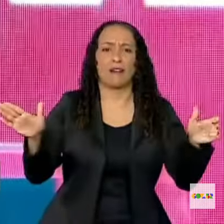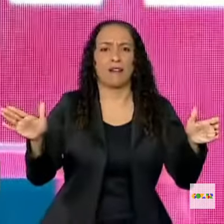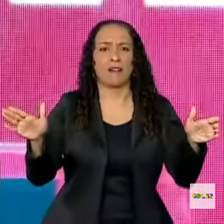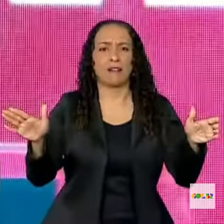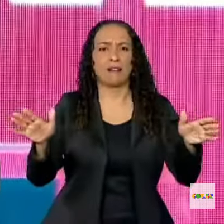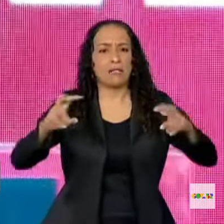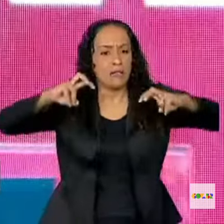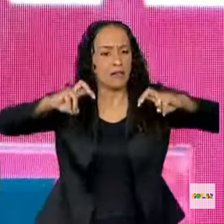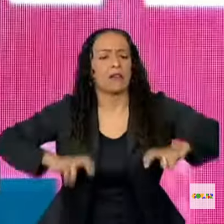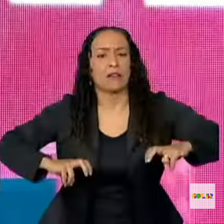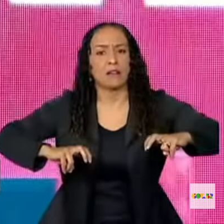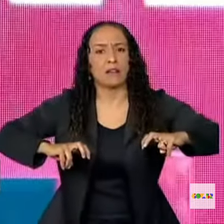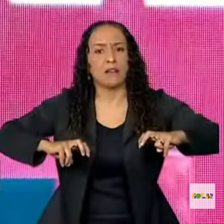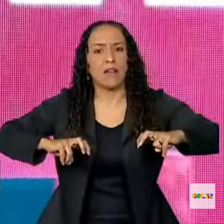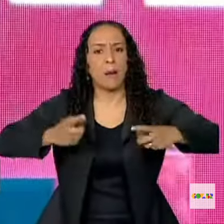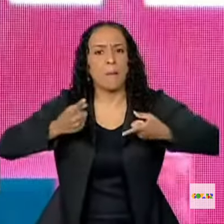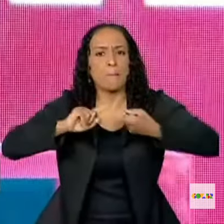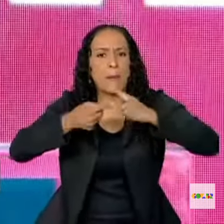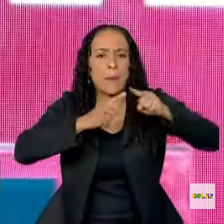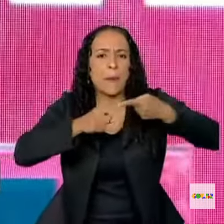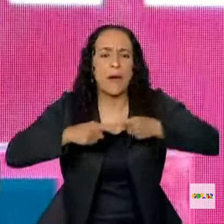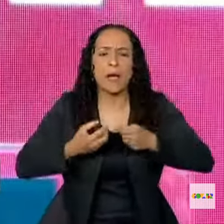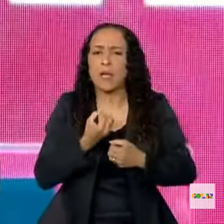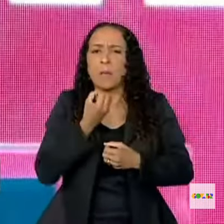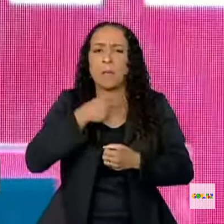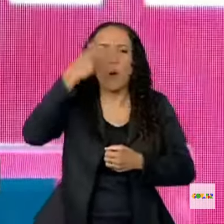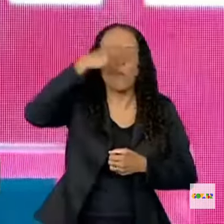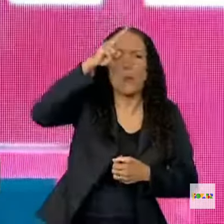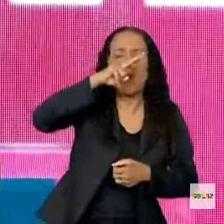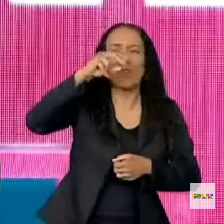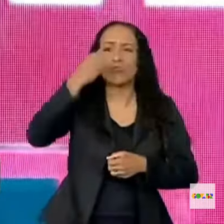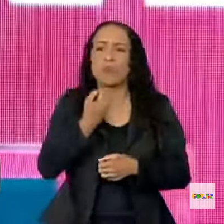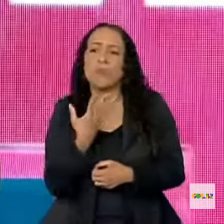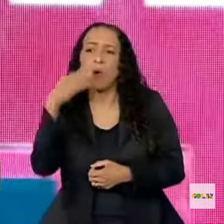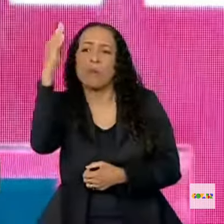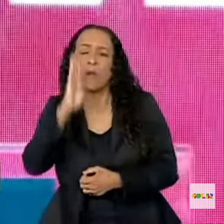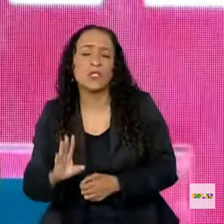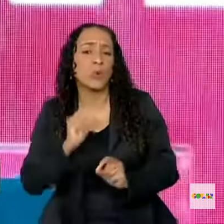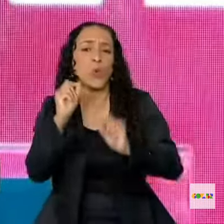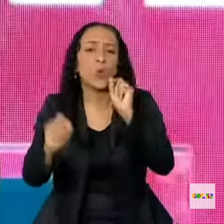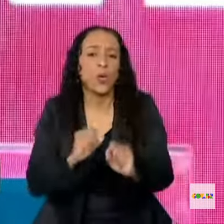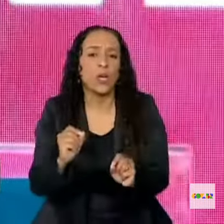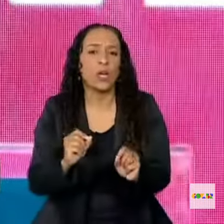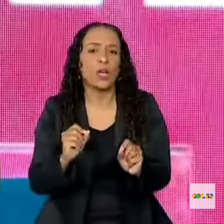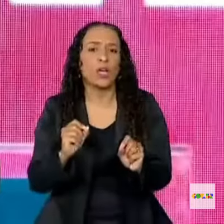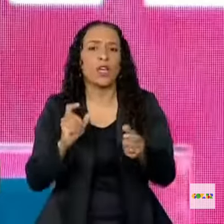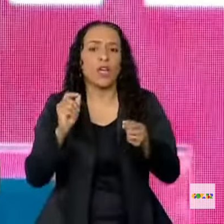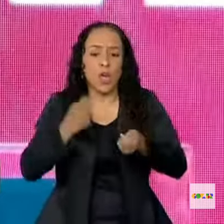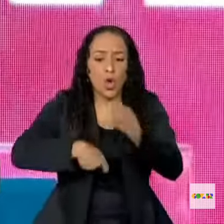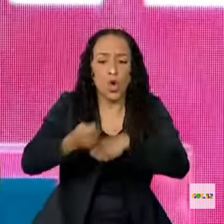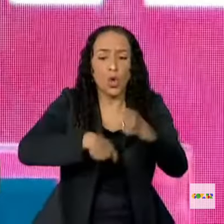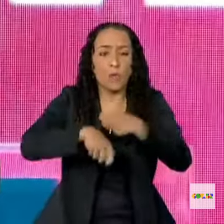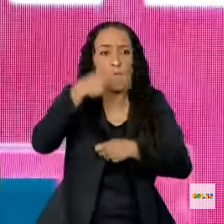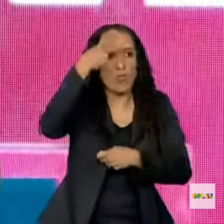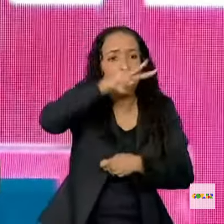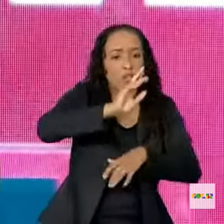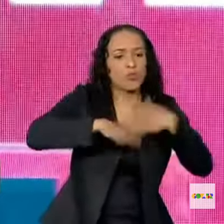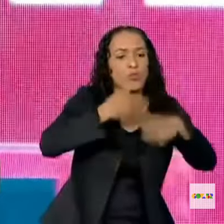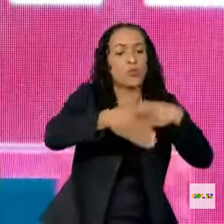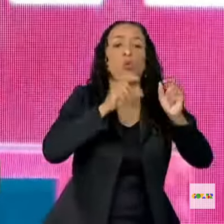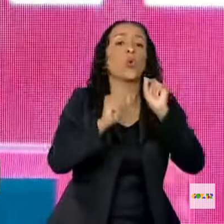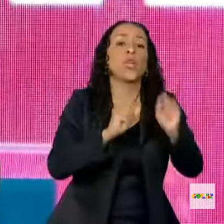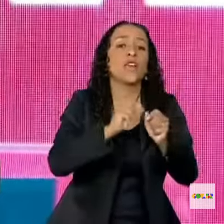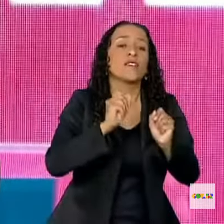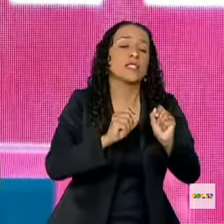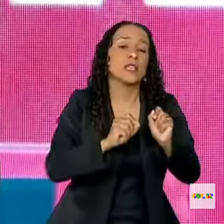sentar numa mesa e discutir o que que é bom pro México o que que é bom pro Brasil o que que pode fazer a economia do México crescer a economia do